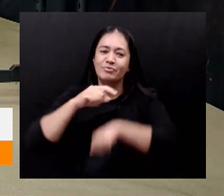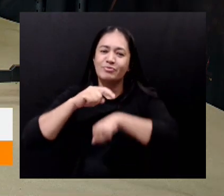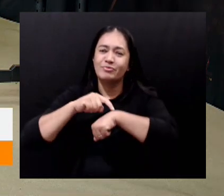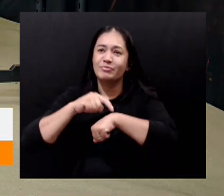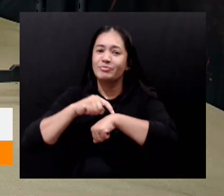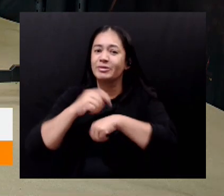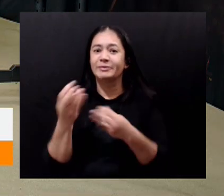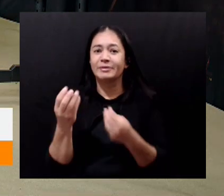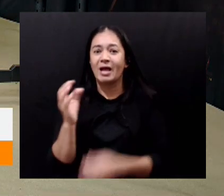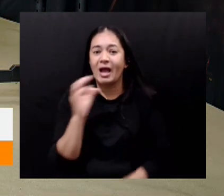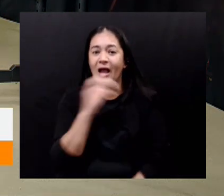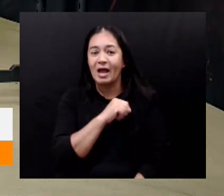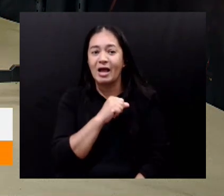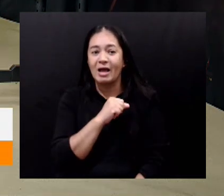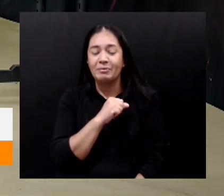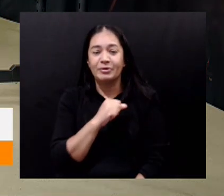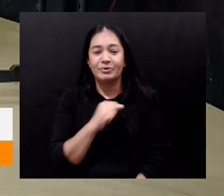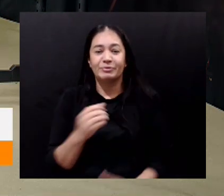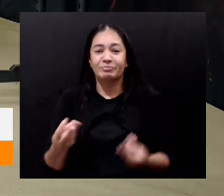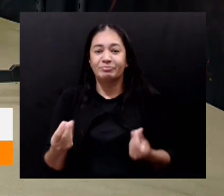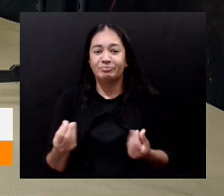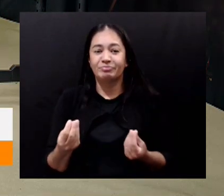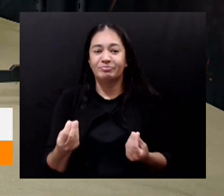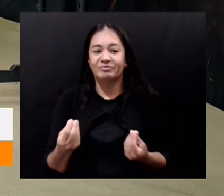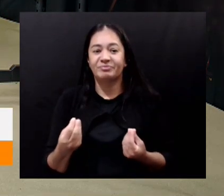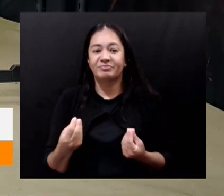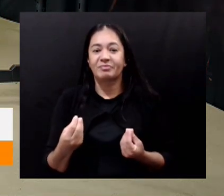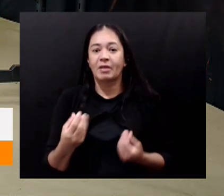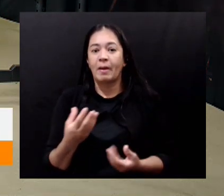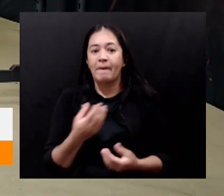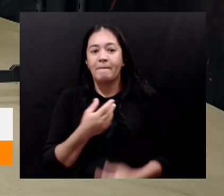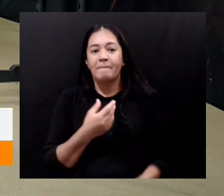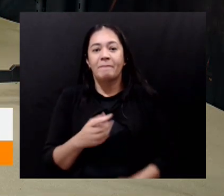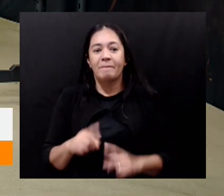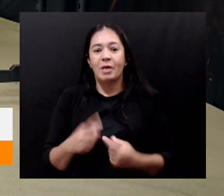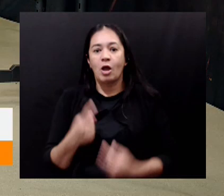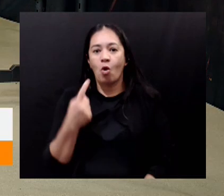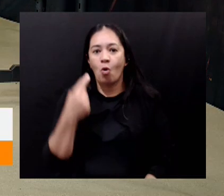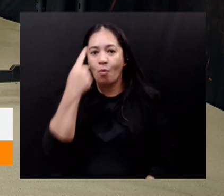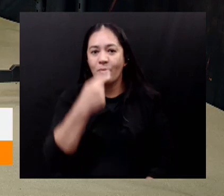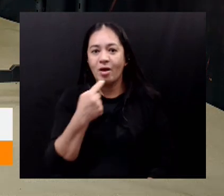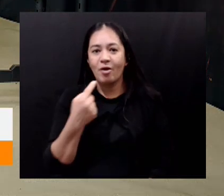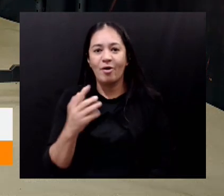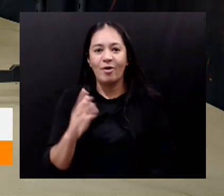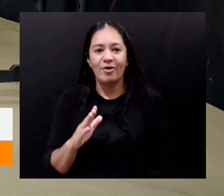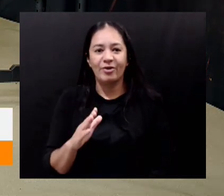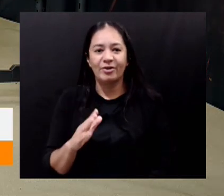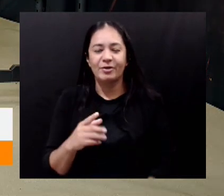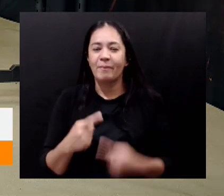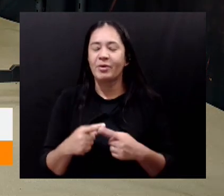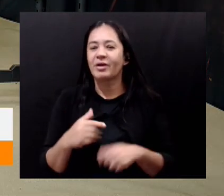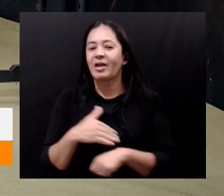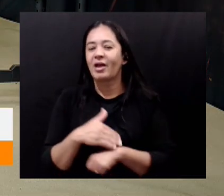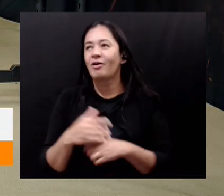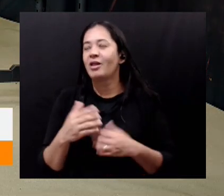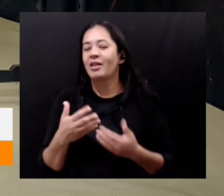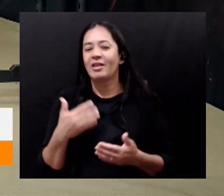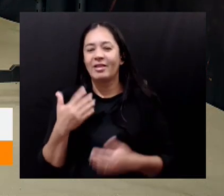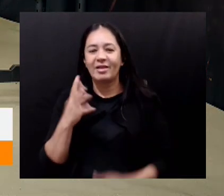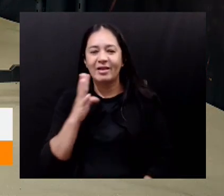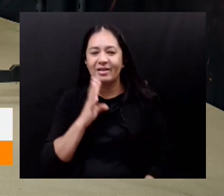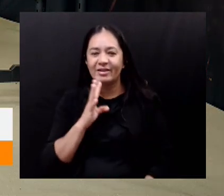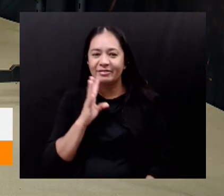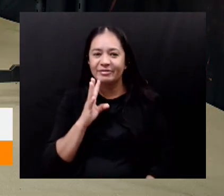Passou tão rápido o tempo, né? O tempo parece curto, mas 1 hora nós ficamos aqui. É porque a conversa fluiu, um papo legal, informação